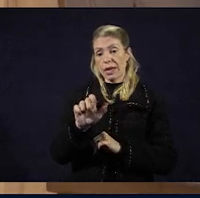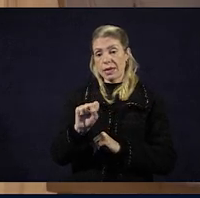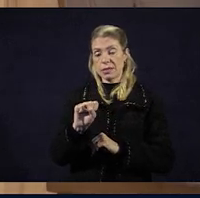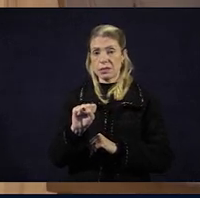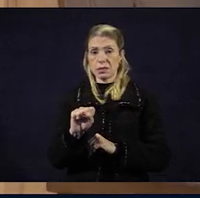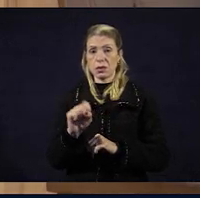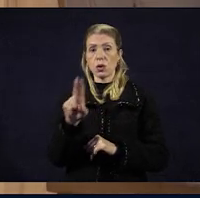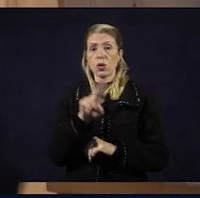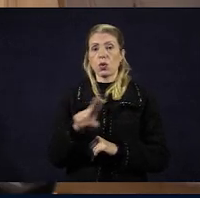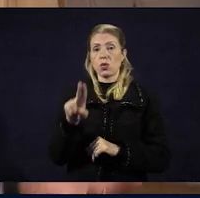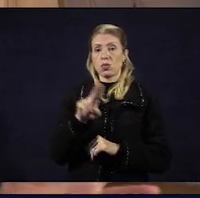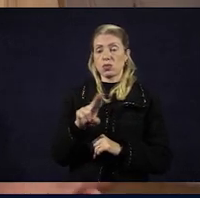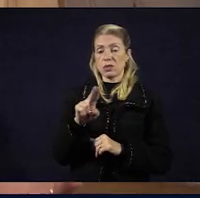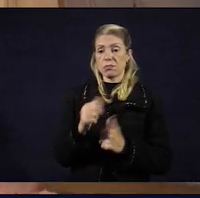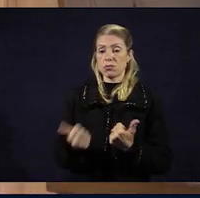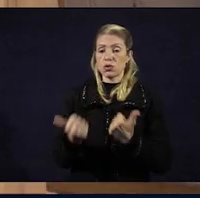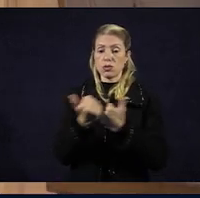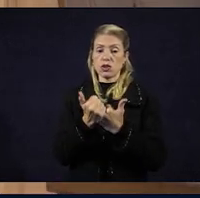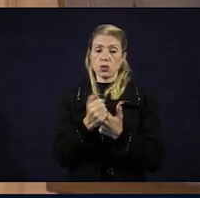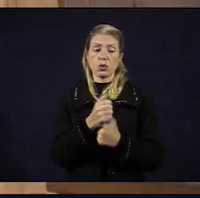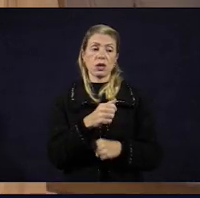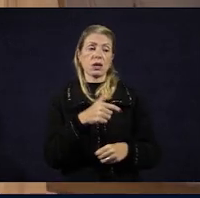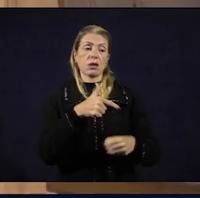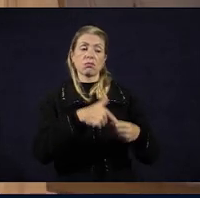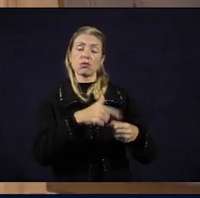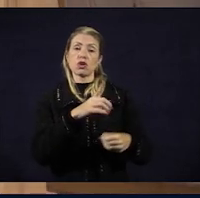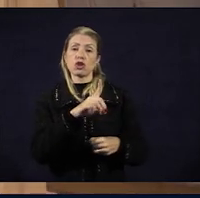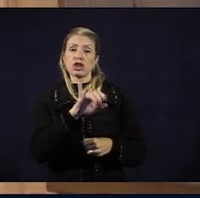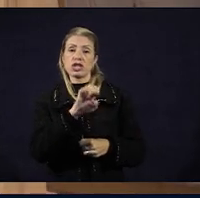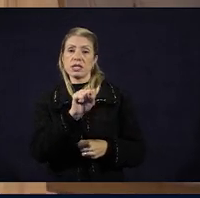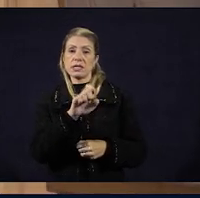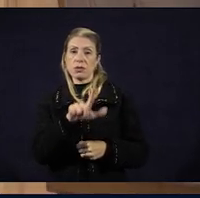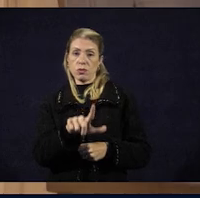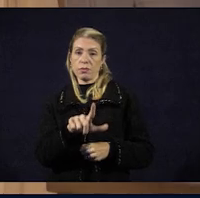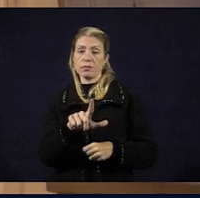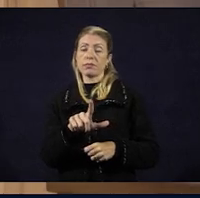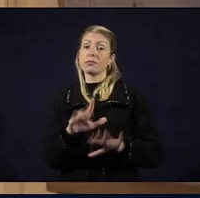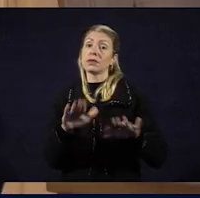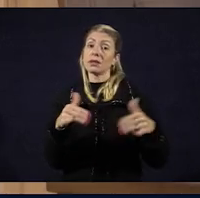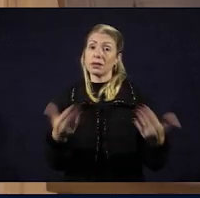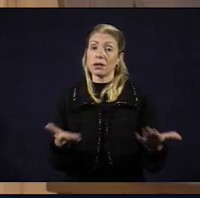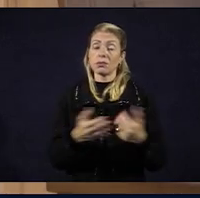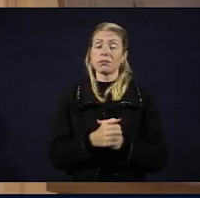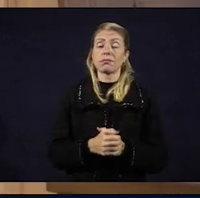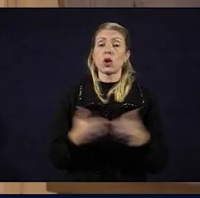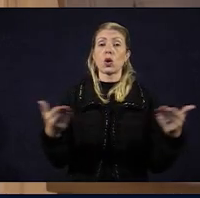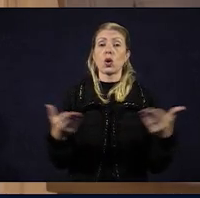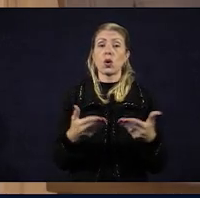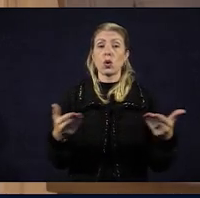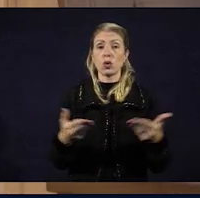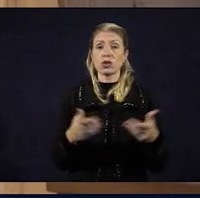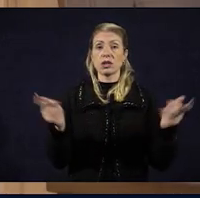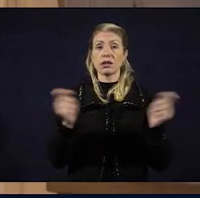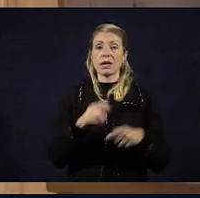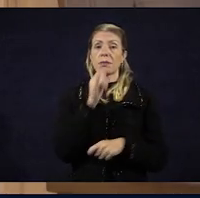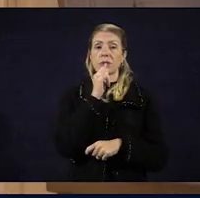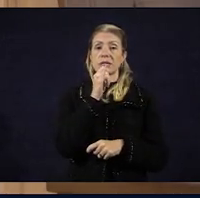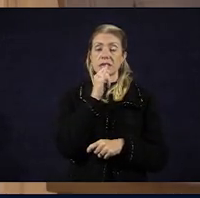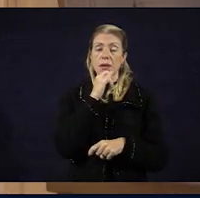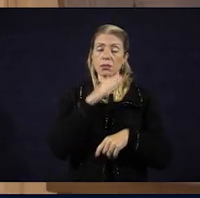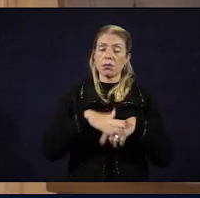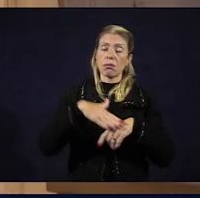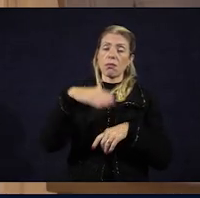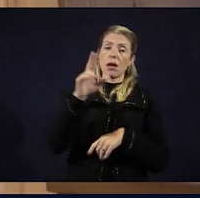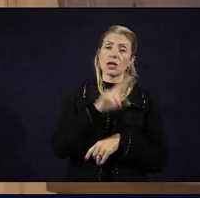ou etanol sem precisar de um hectare a mais de produção e o prêmio enorme então por exemplo hoje eu tenho muito mais demanda